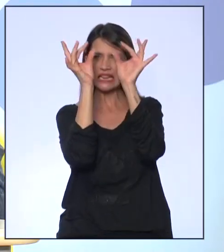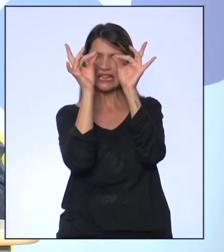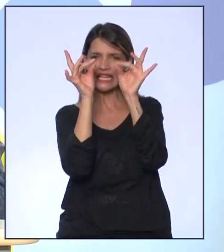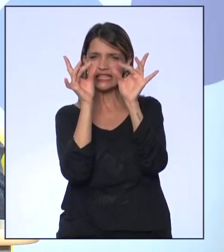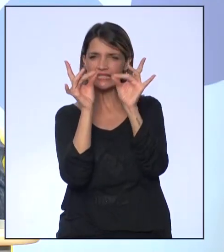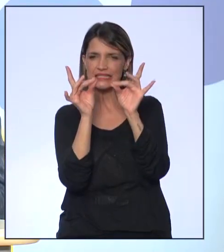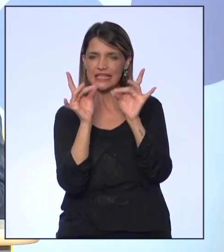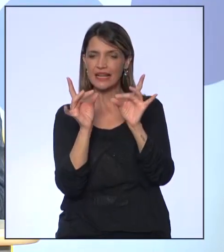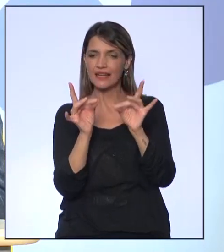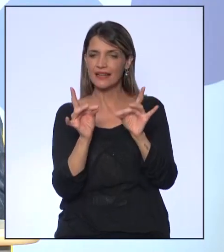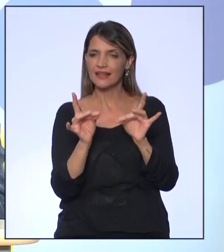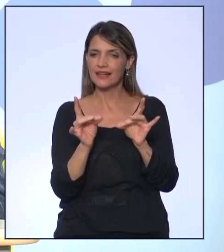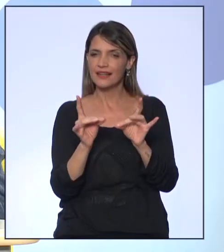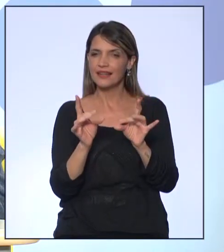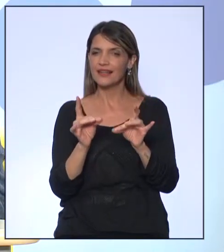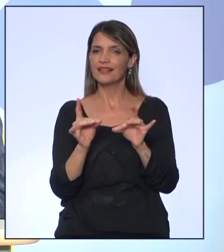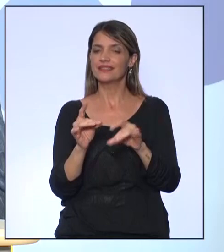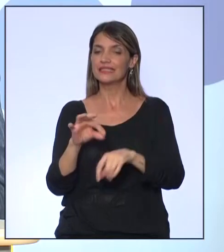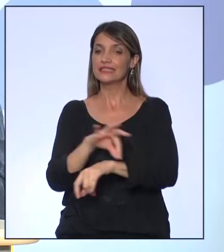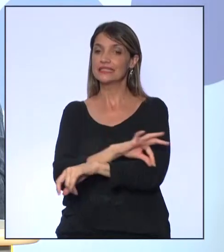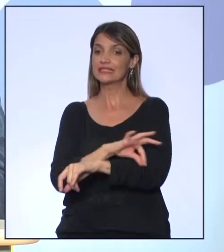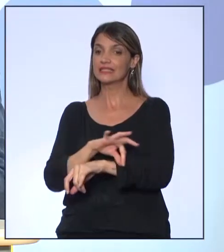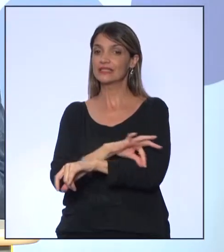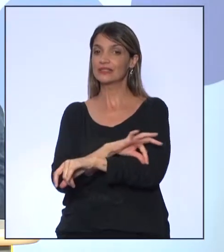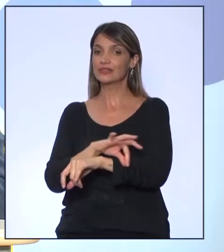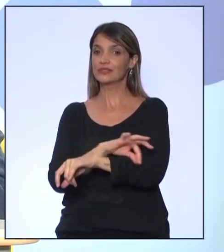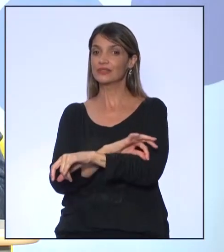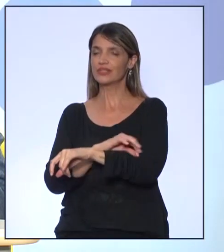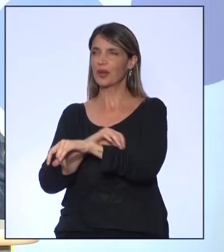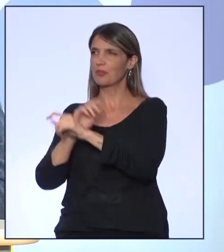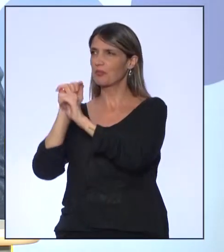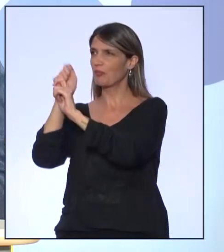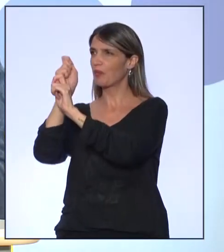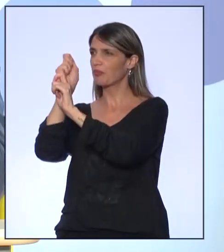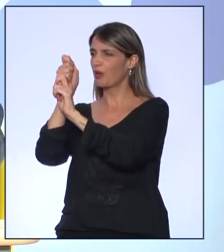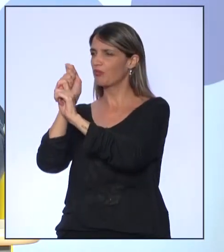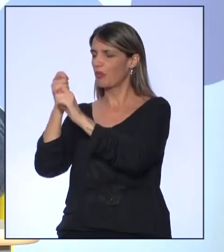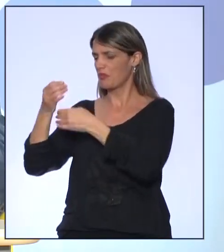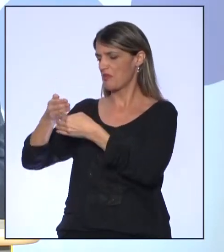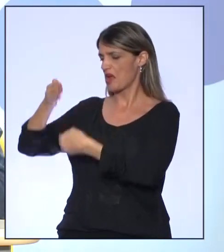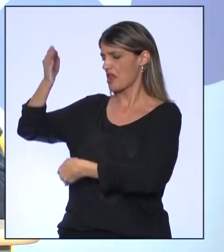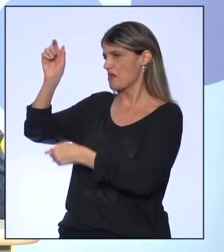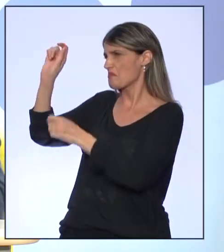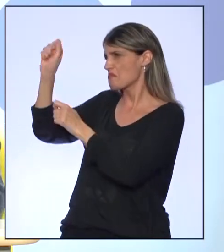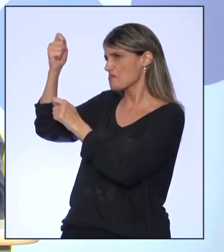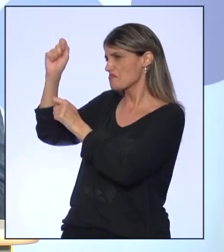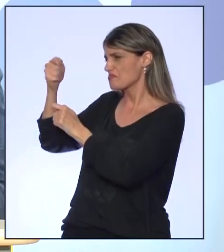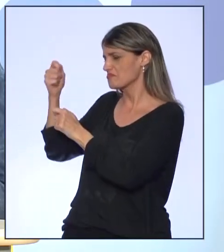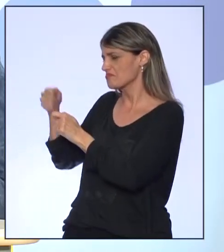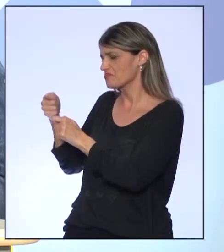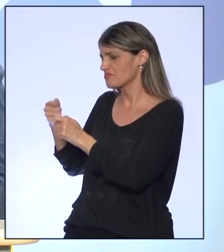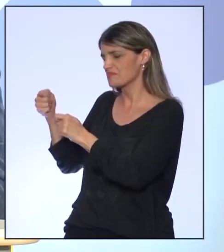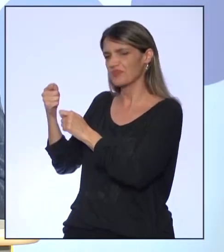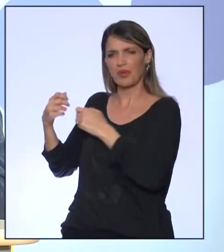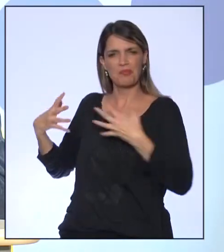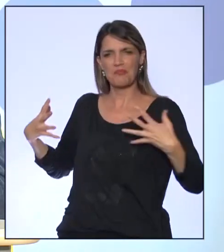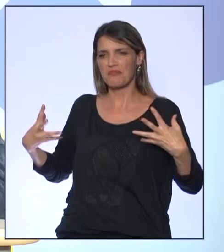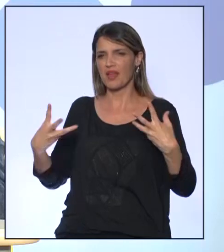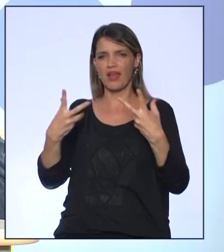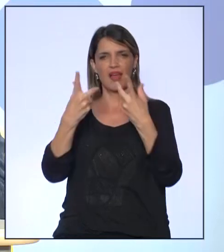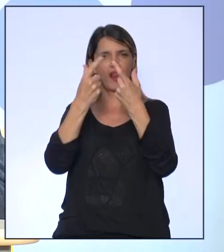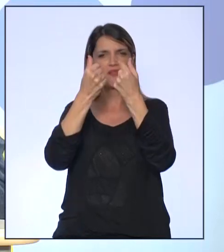dentro aí da arquitetura da época, né? Retábulos nas paredes, né? Entalhes, aquela coisa maravilhosa. Né? São